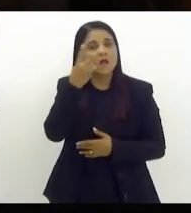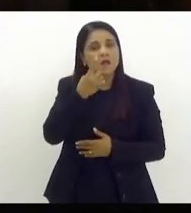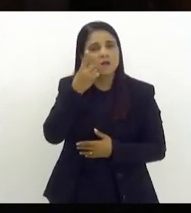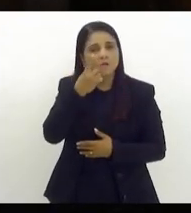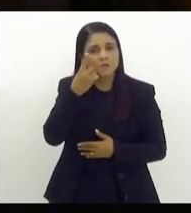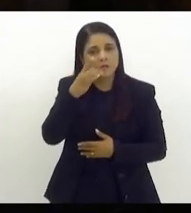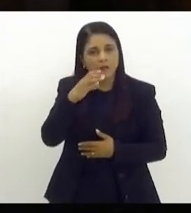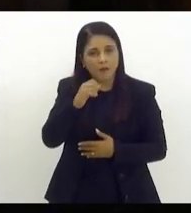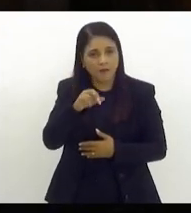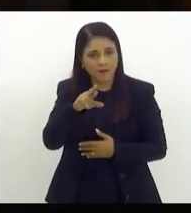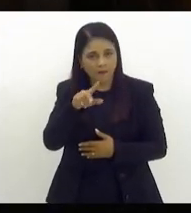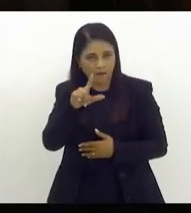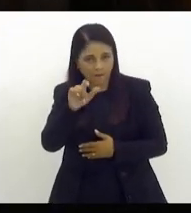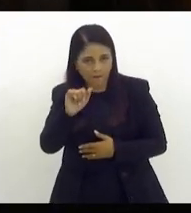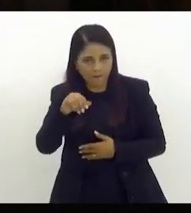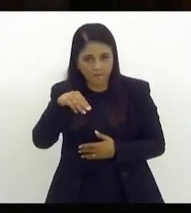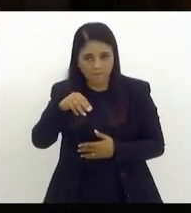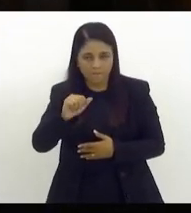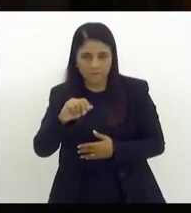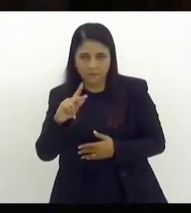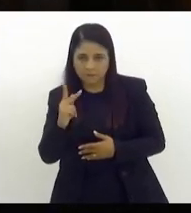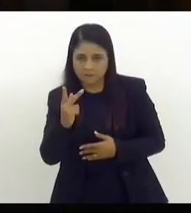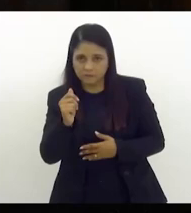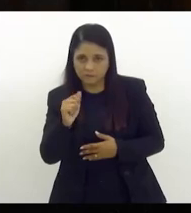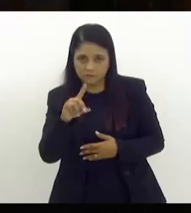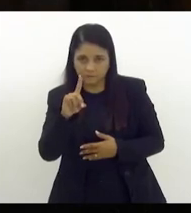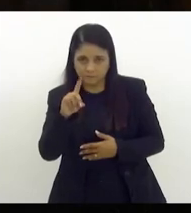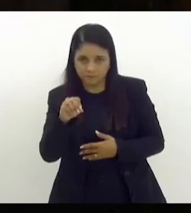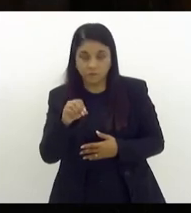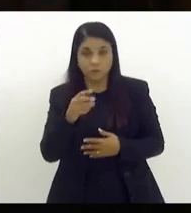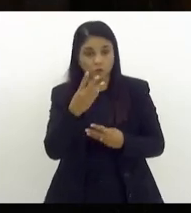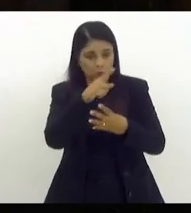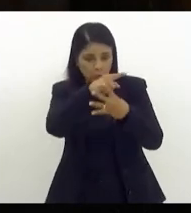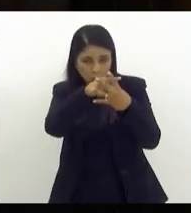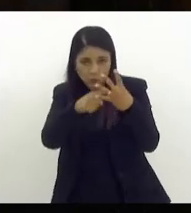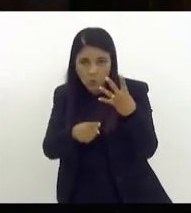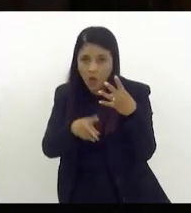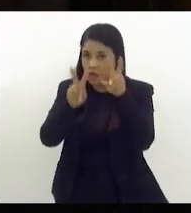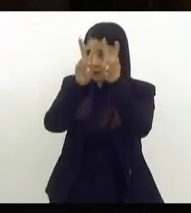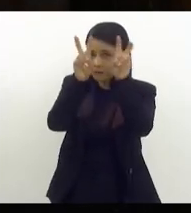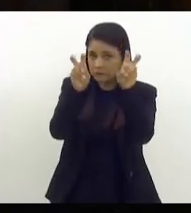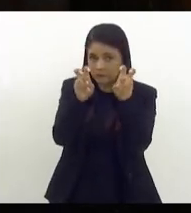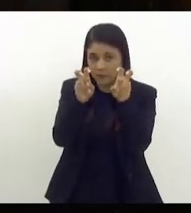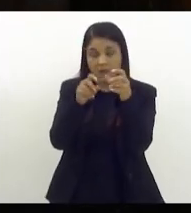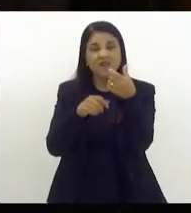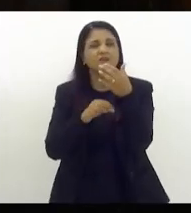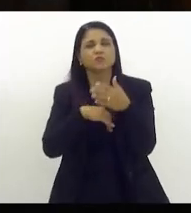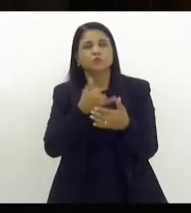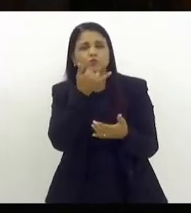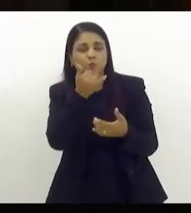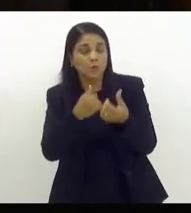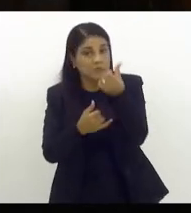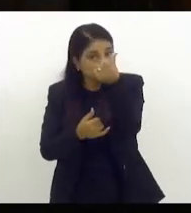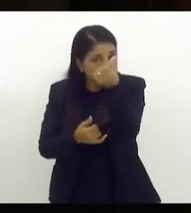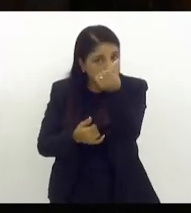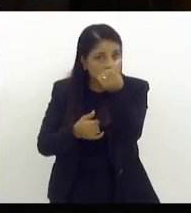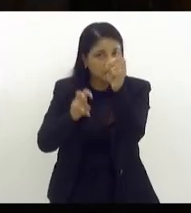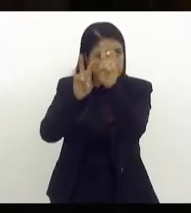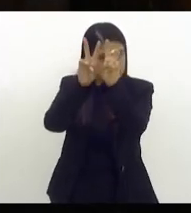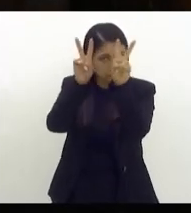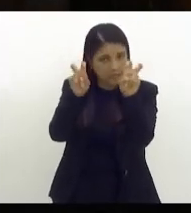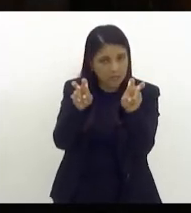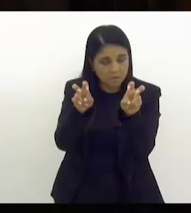Machado, dos quatro temas, dos seis temas que ela tratou,